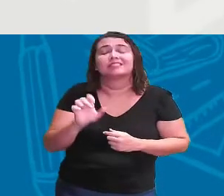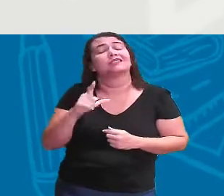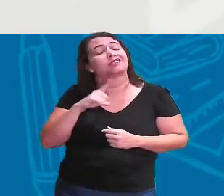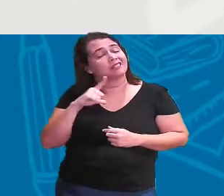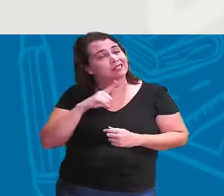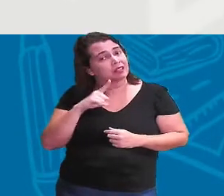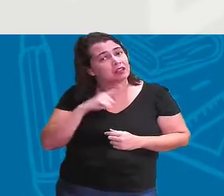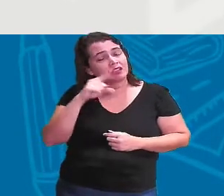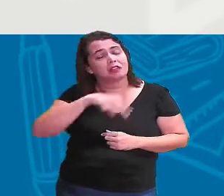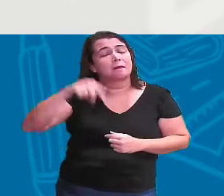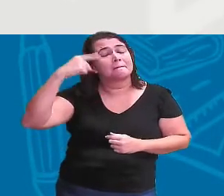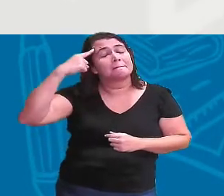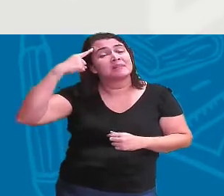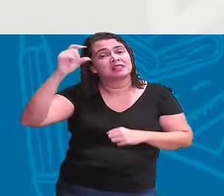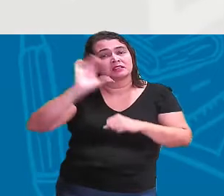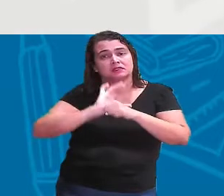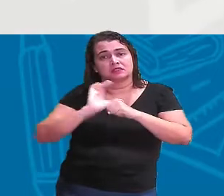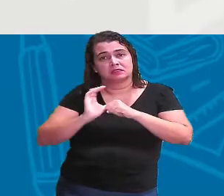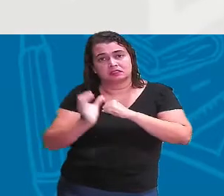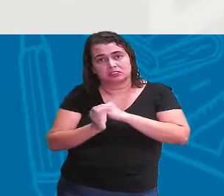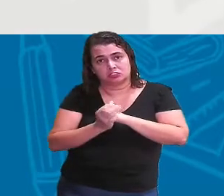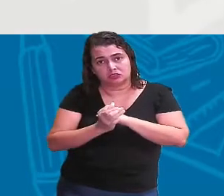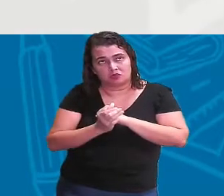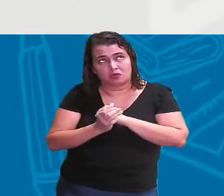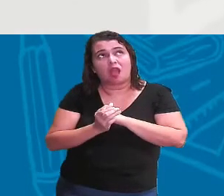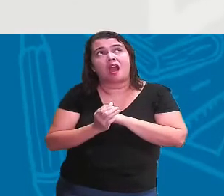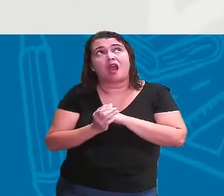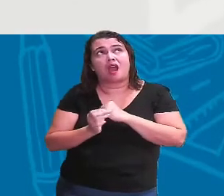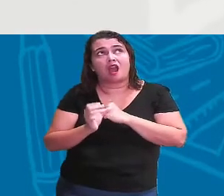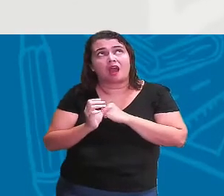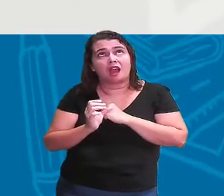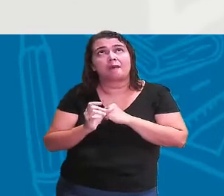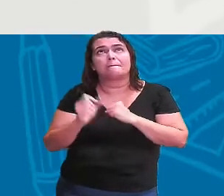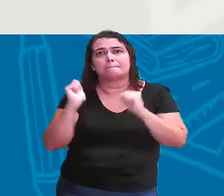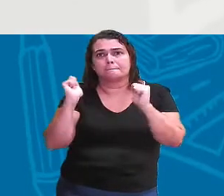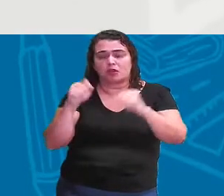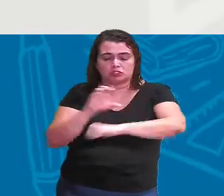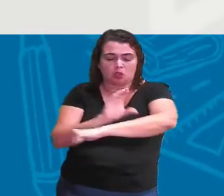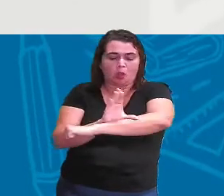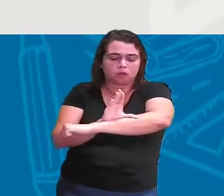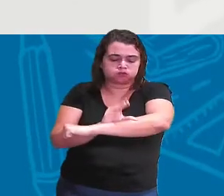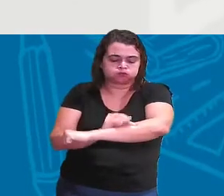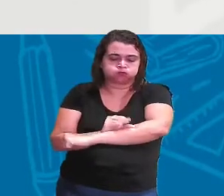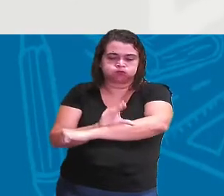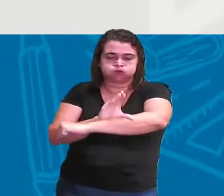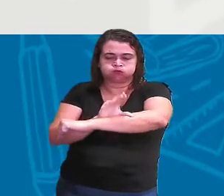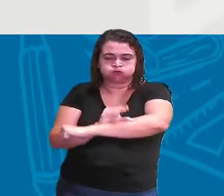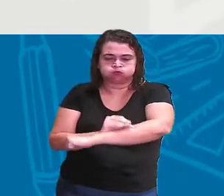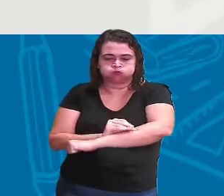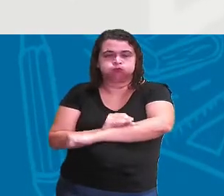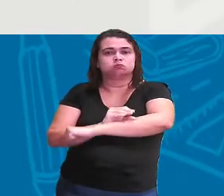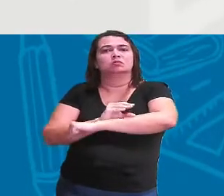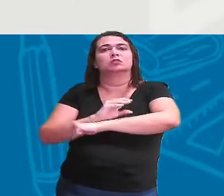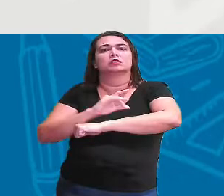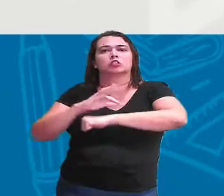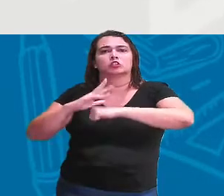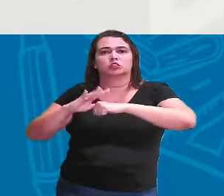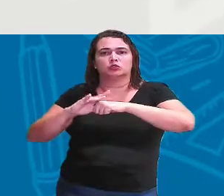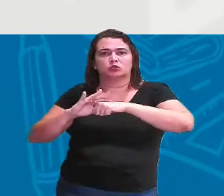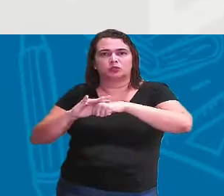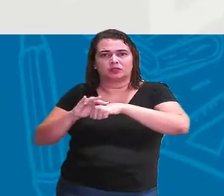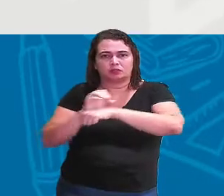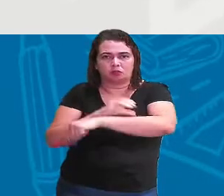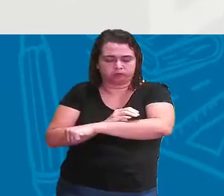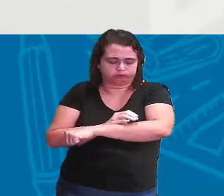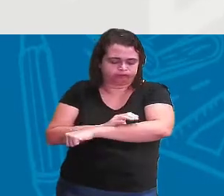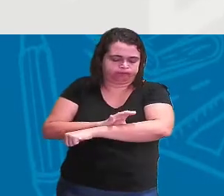pensar em chikungunya, é pensar em miosite, que é inflamações no músculo, tá bom? Fica essa informação porque faz toda a diferença,